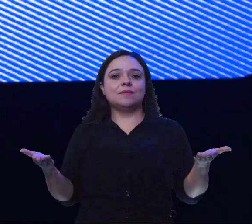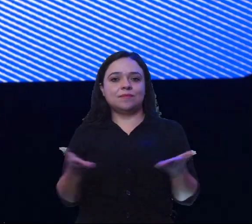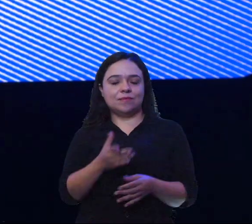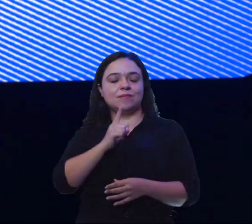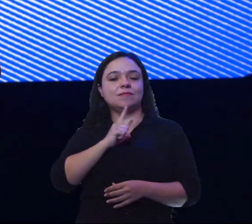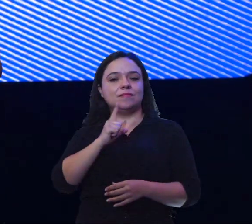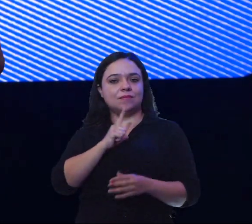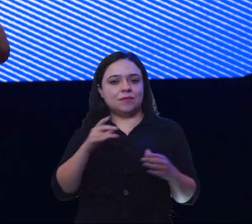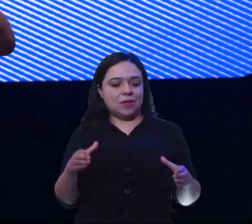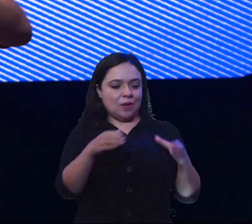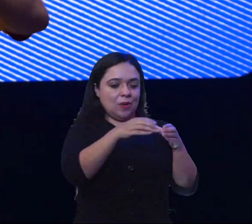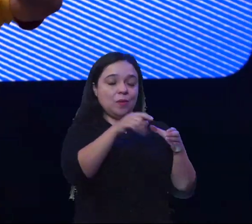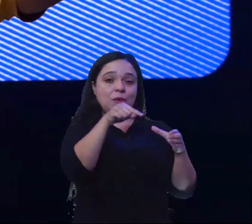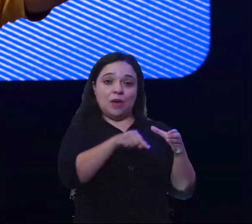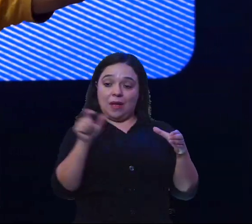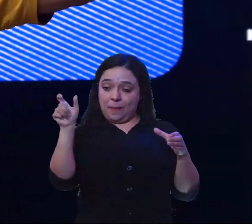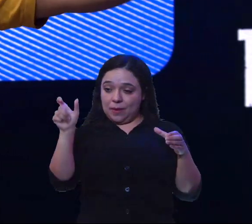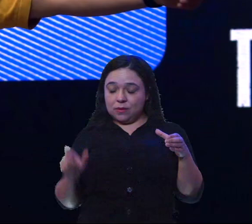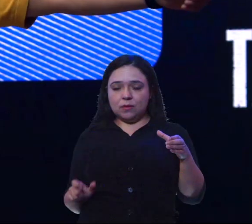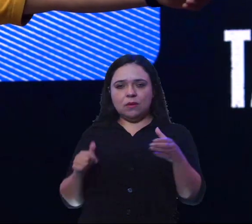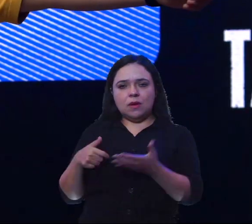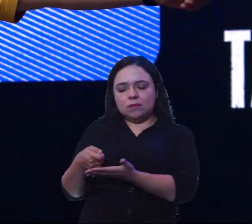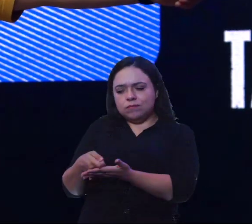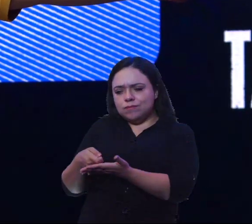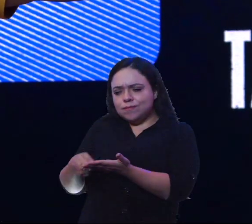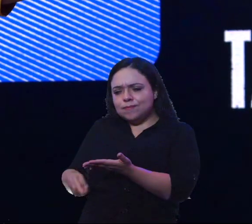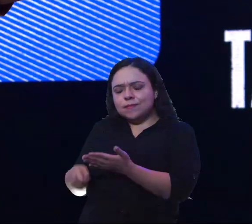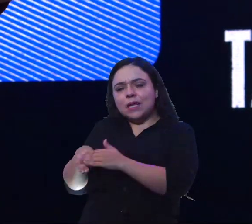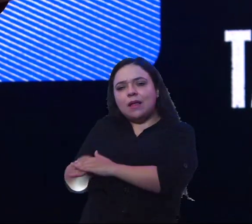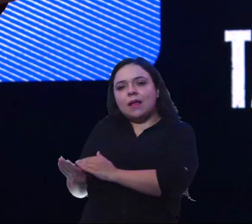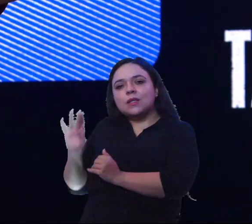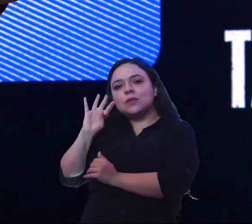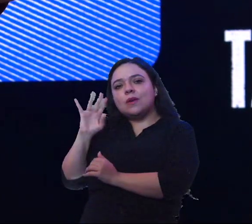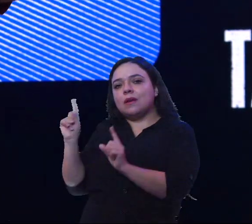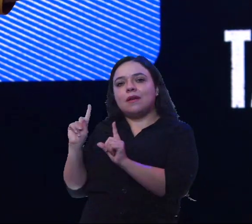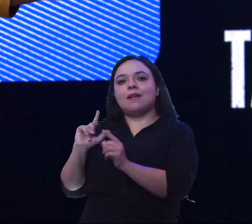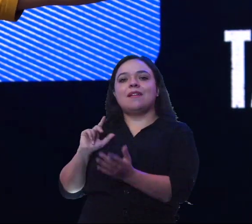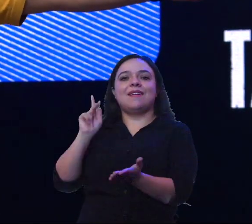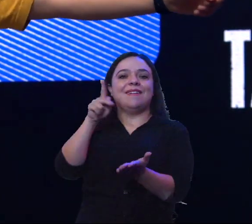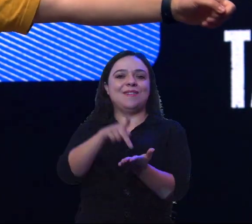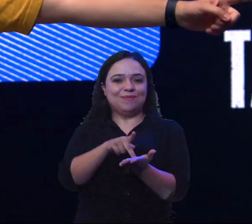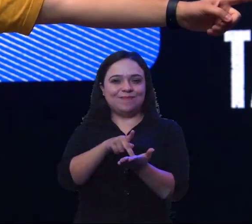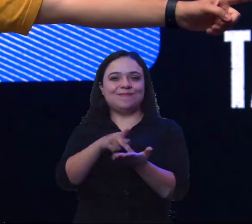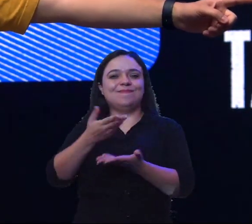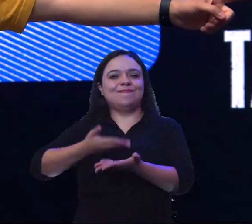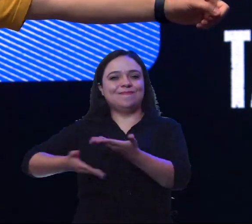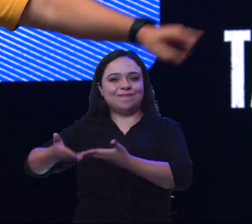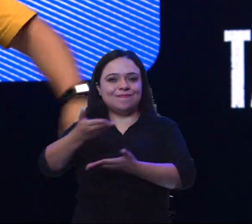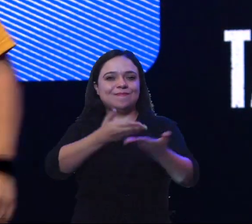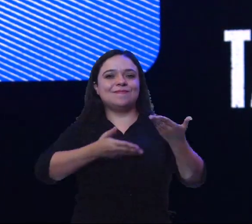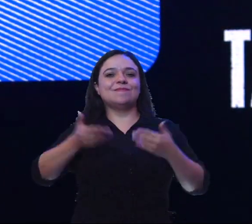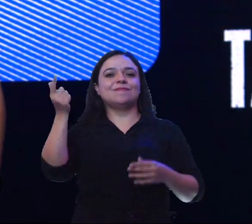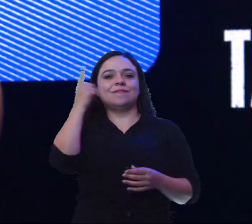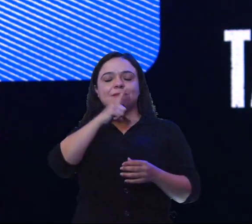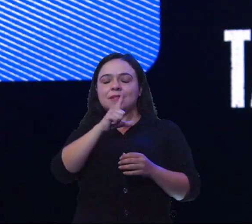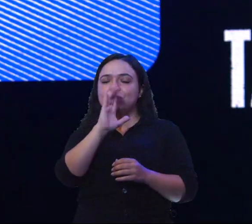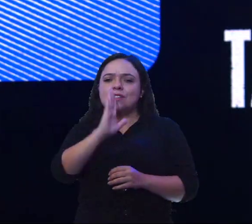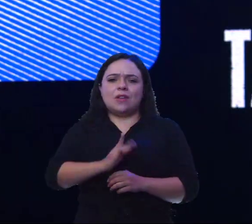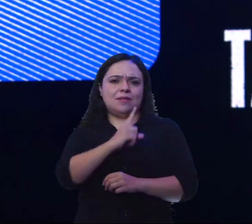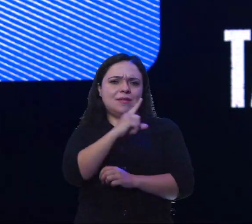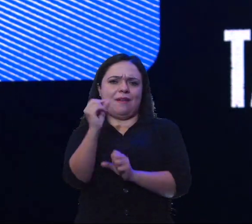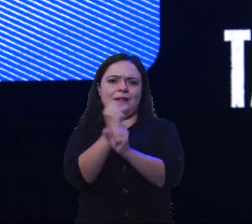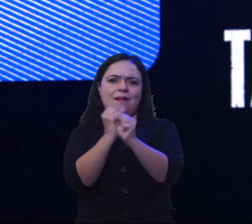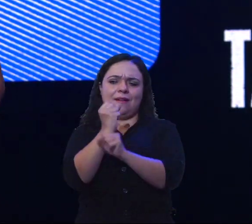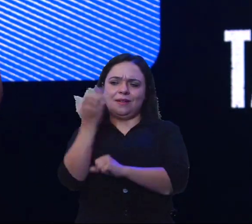E porque um homem tirou os sonhos do papel lá atrás, há muitos anos atrás, há mais de 100 anos atrás, hoje, essa